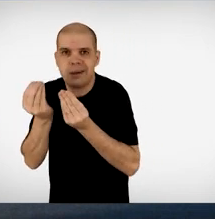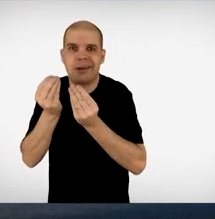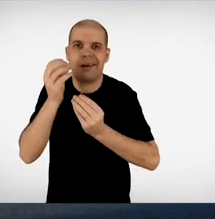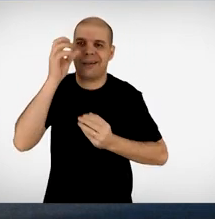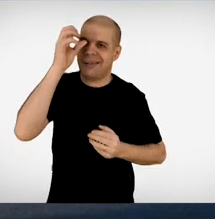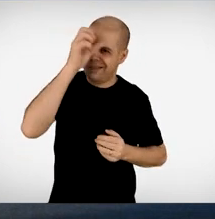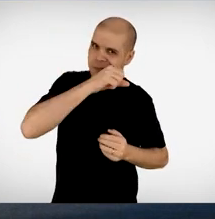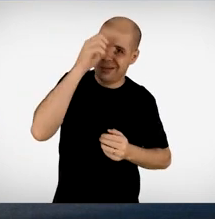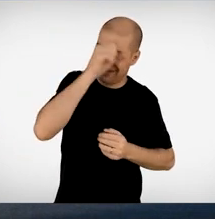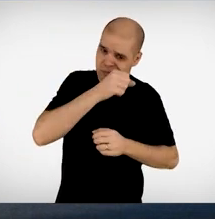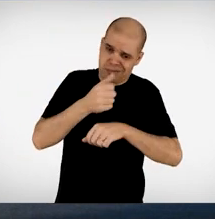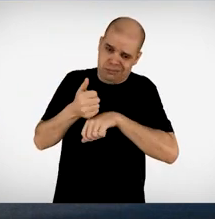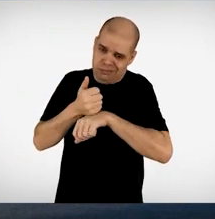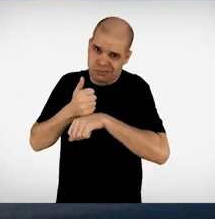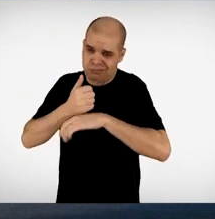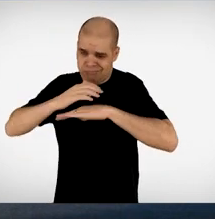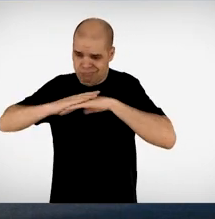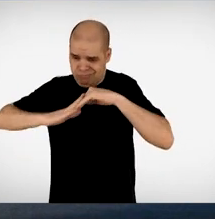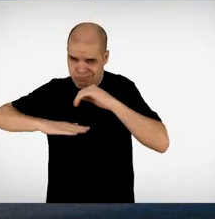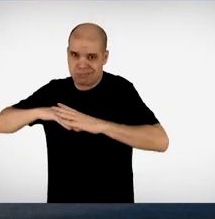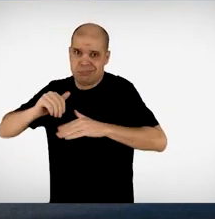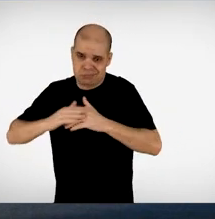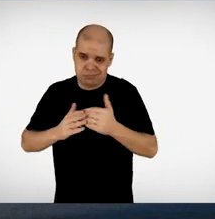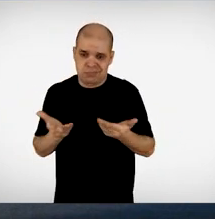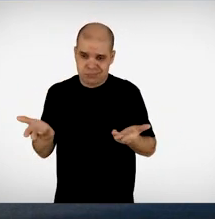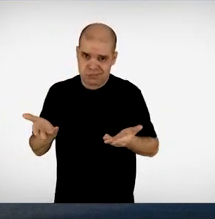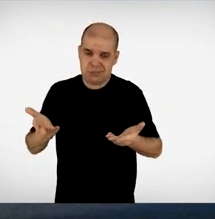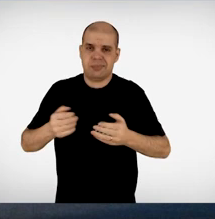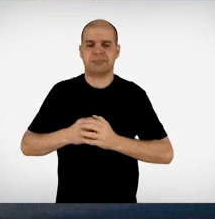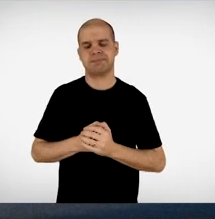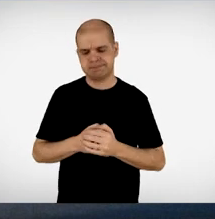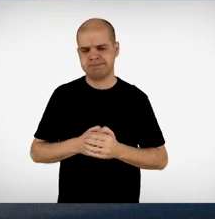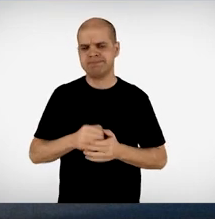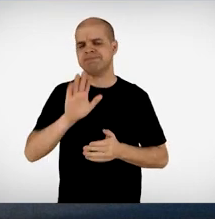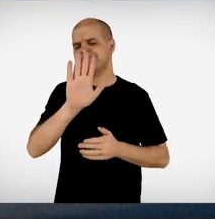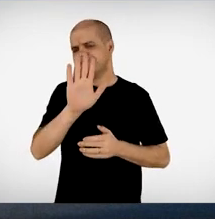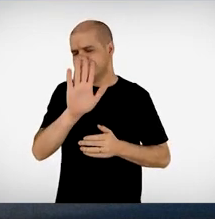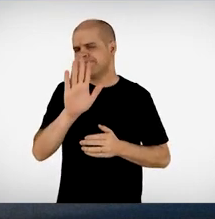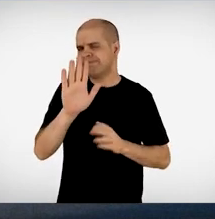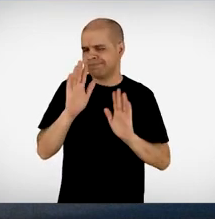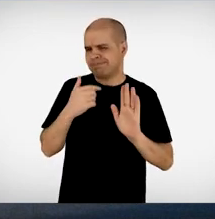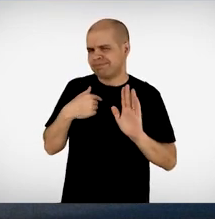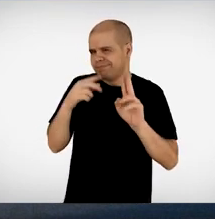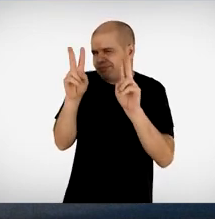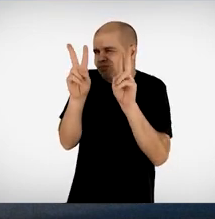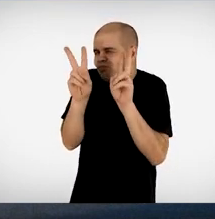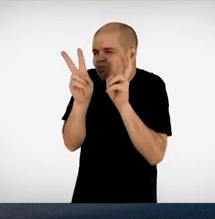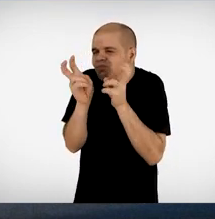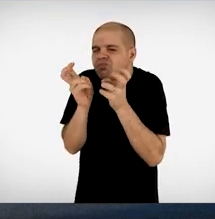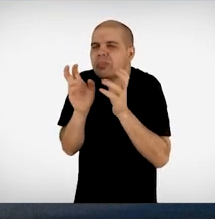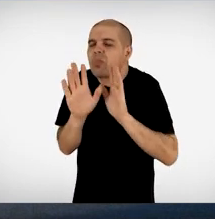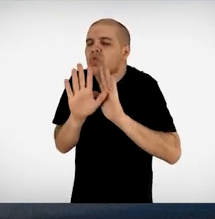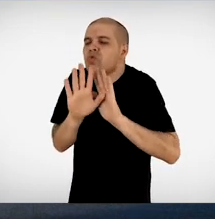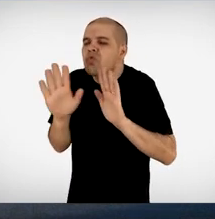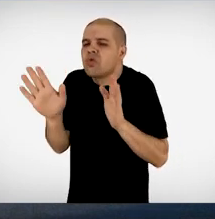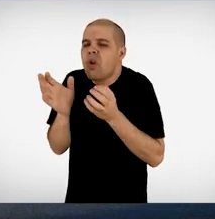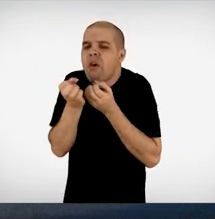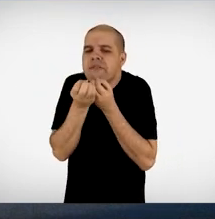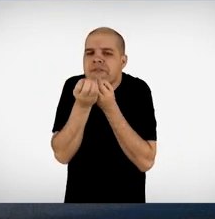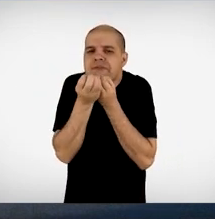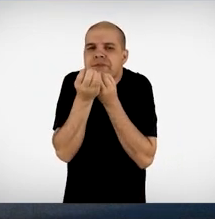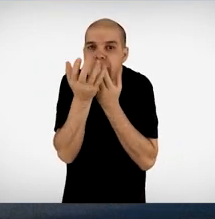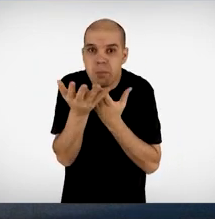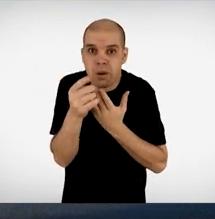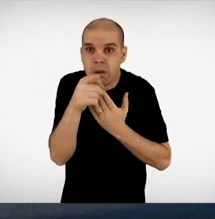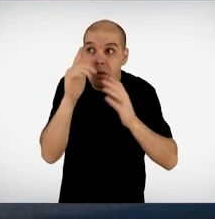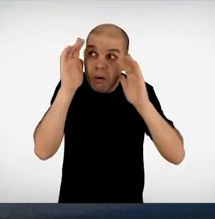comunicando. Então, tendo dito isso, eu vou contar para vocês como que o filme bateu em mim e convidar vocês